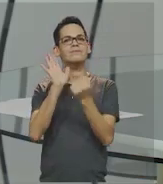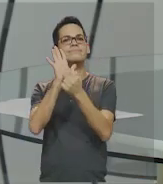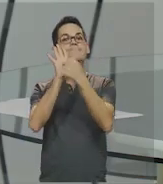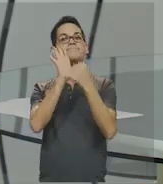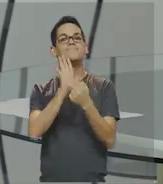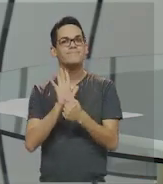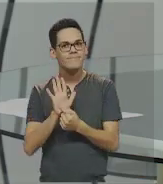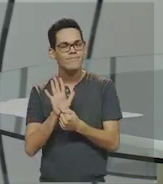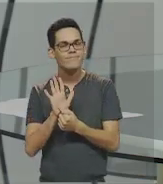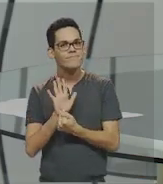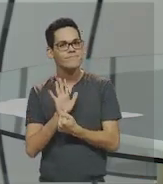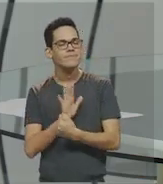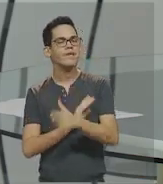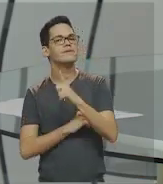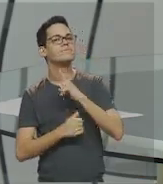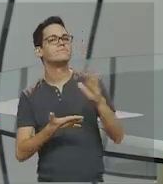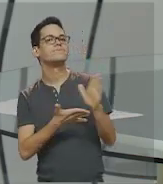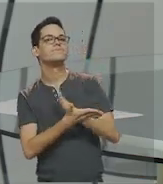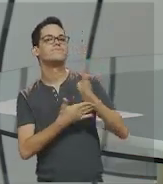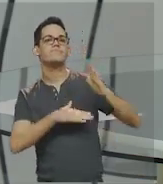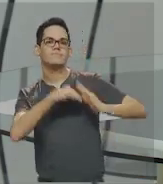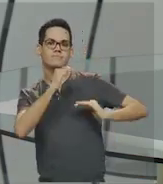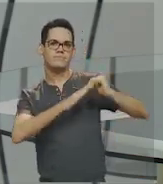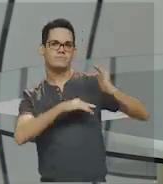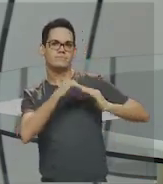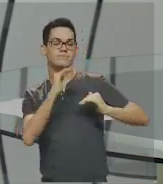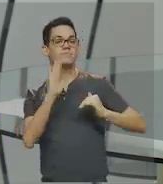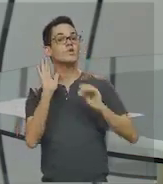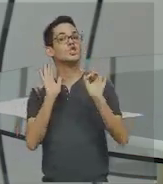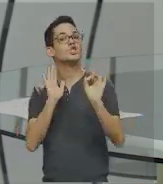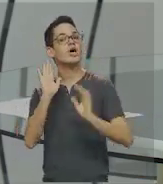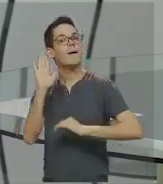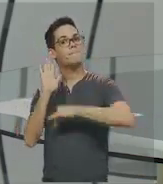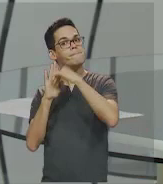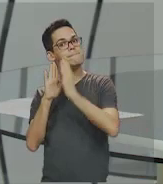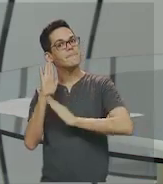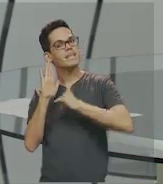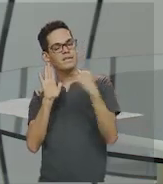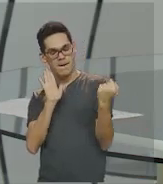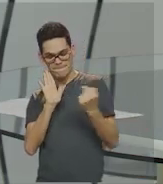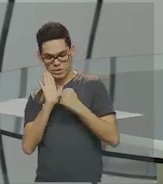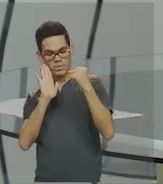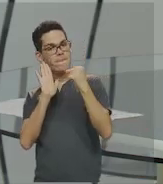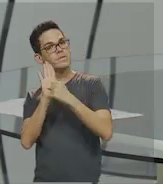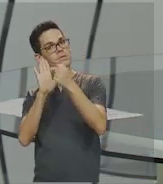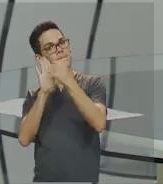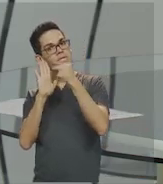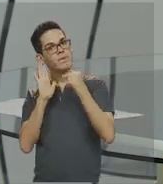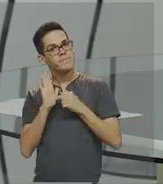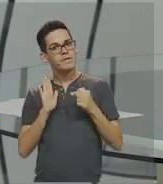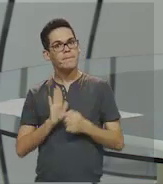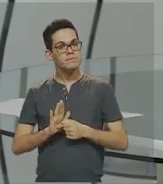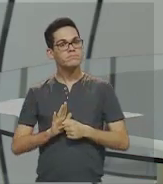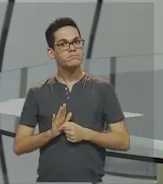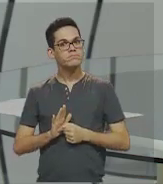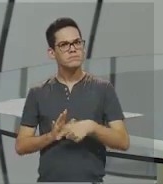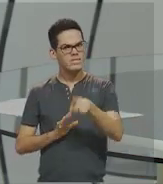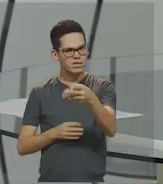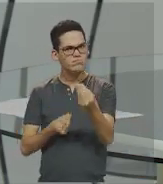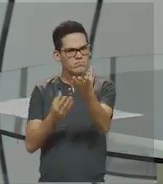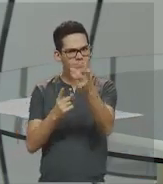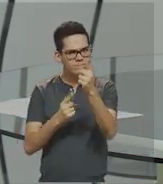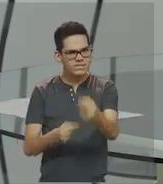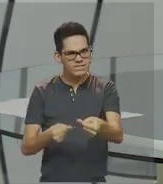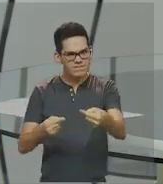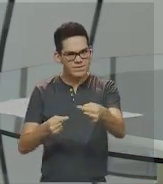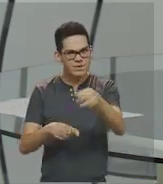pontos. Então, tem artistas que pintam somente com pontinhos, que inclusive eu deixei um desafio